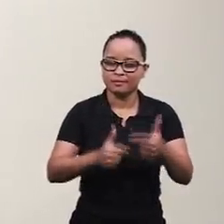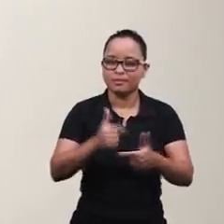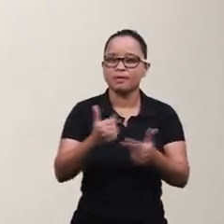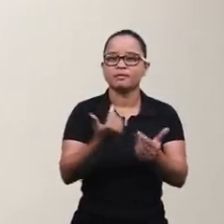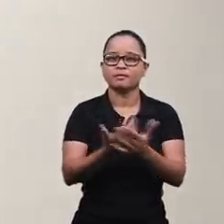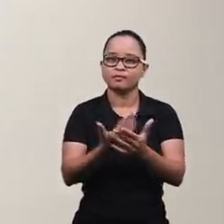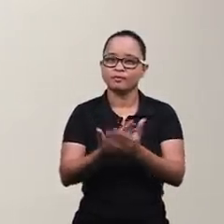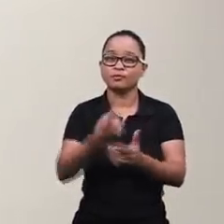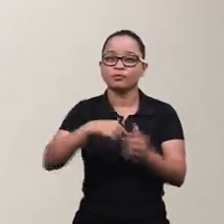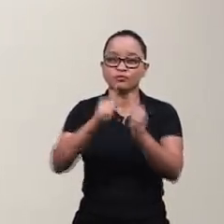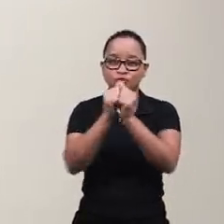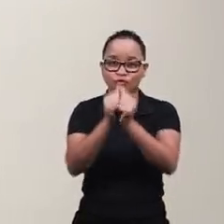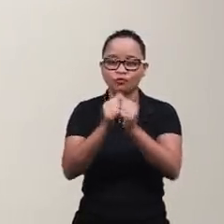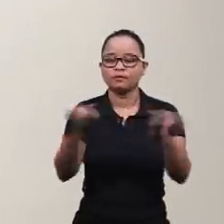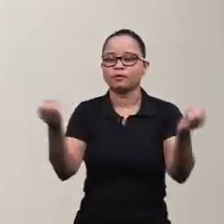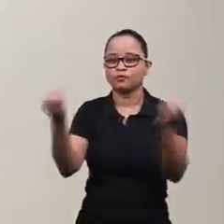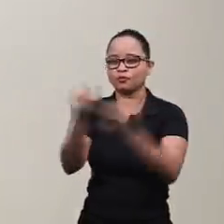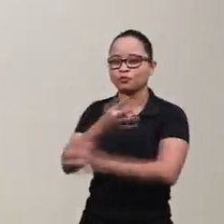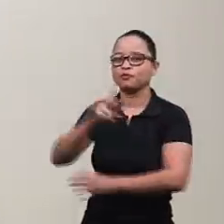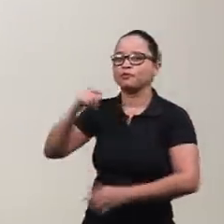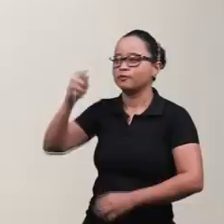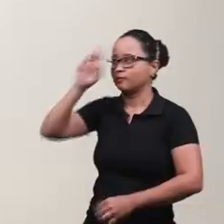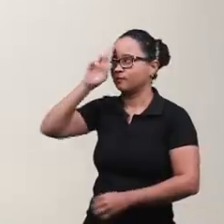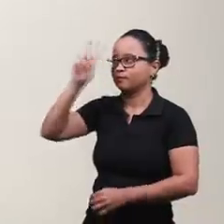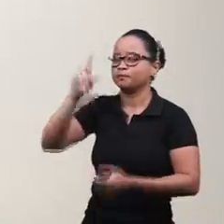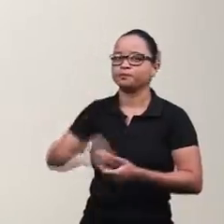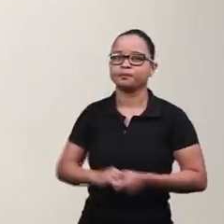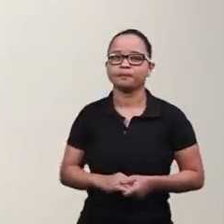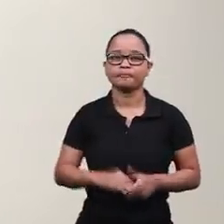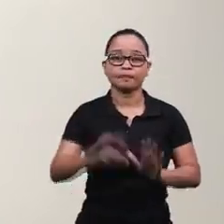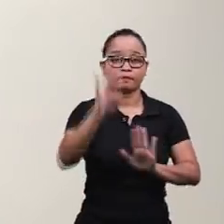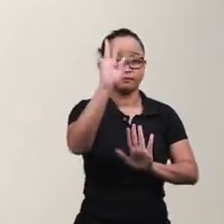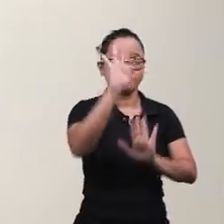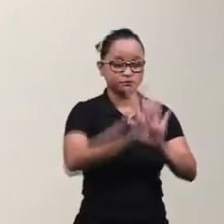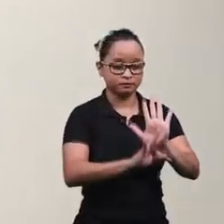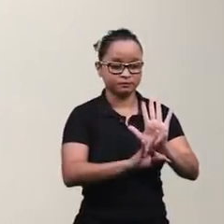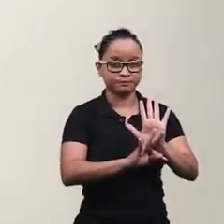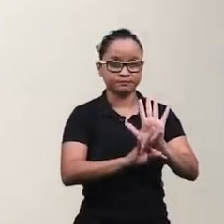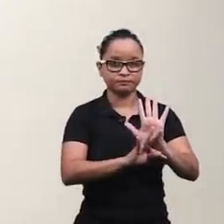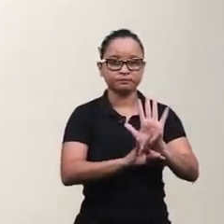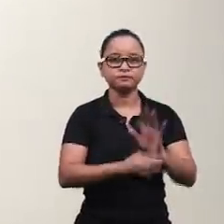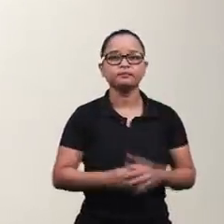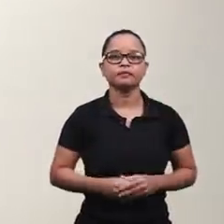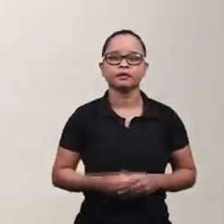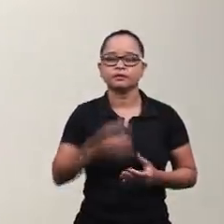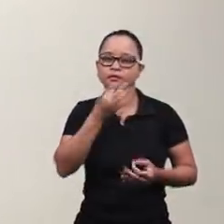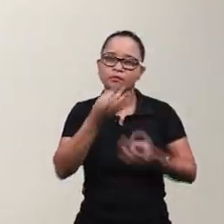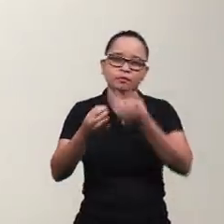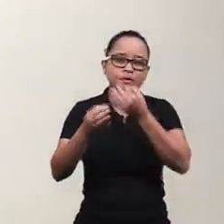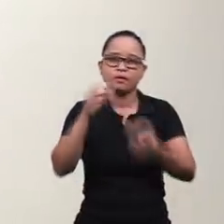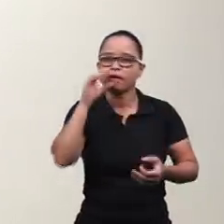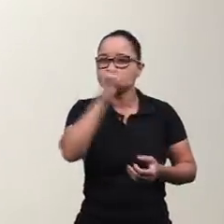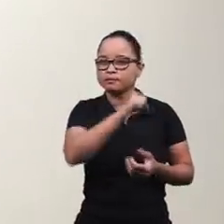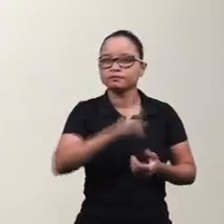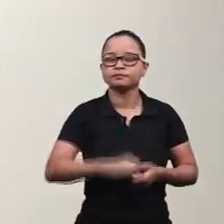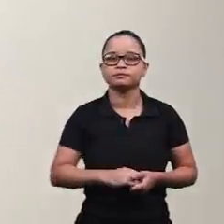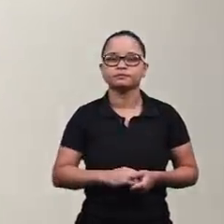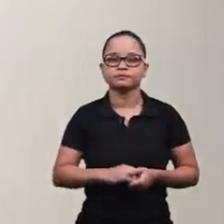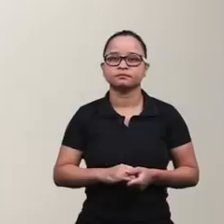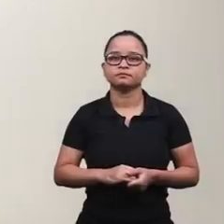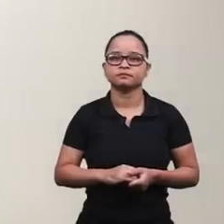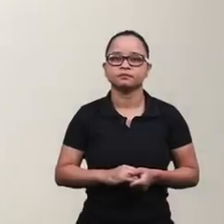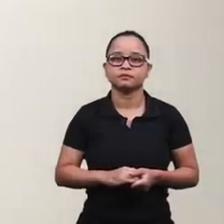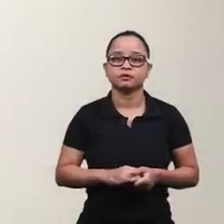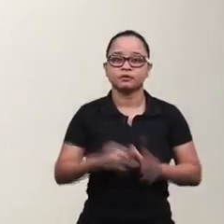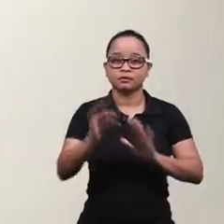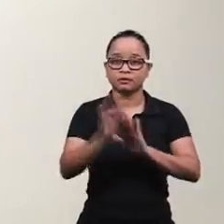que podemos estar juntos aqui para glorificar o nome do senhor e o texto que nós vamos fazer um breve comentário dele está